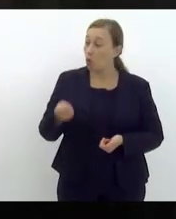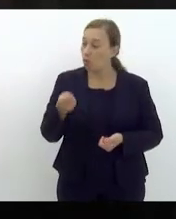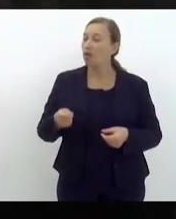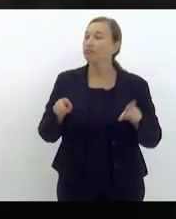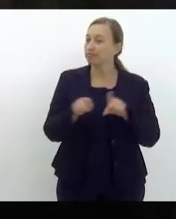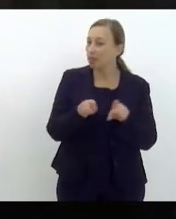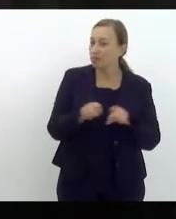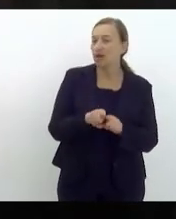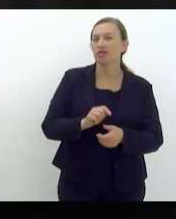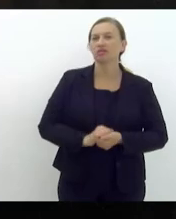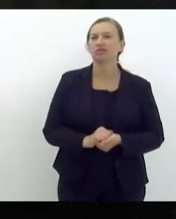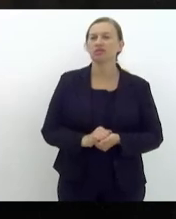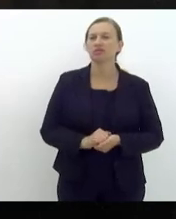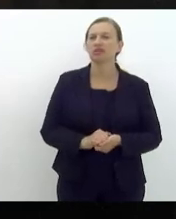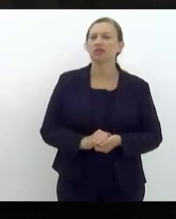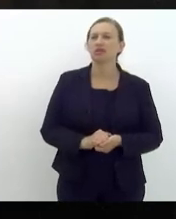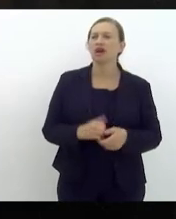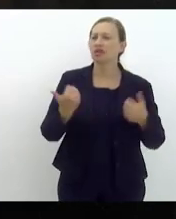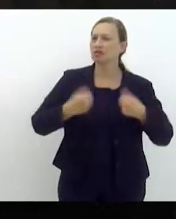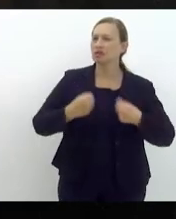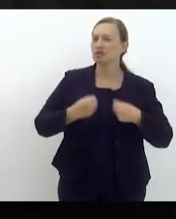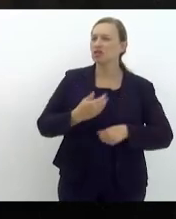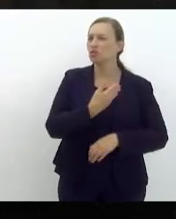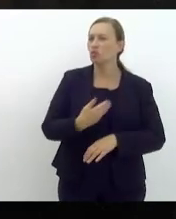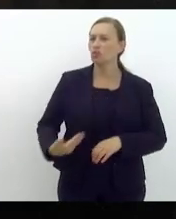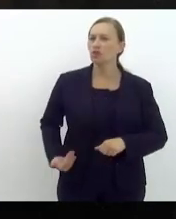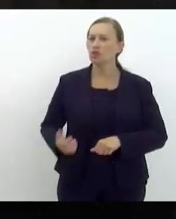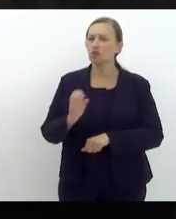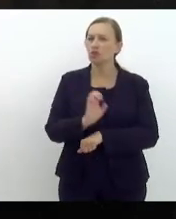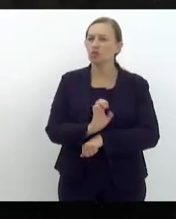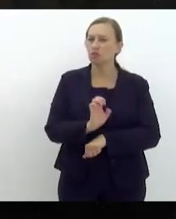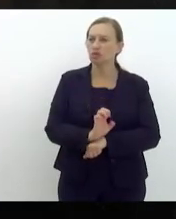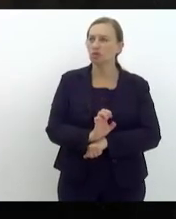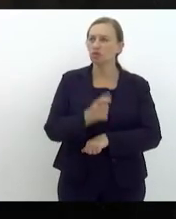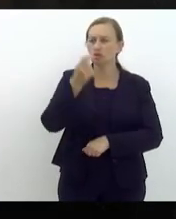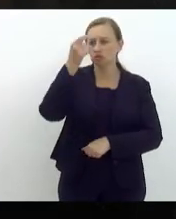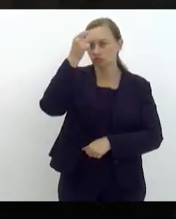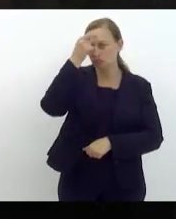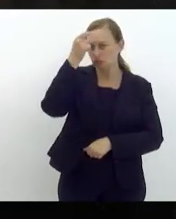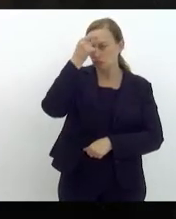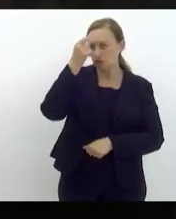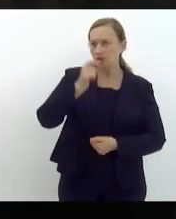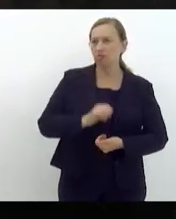também a necessidade do Governo do Estado de um memorial